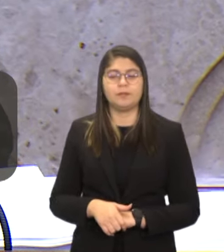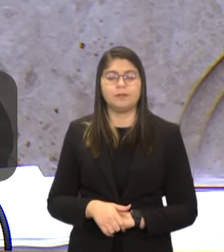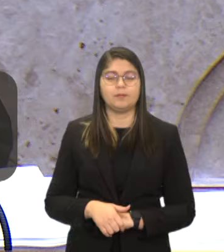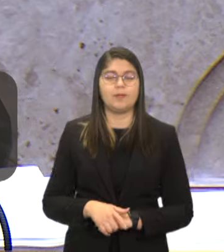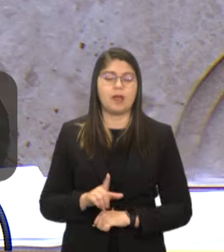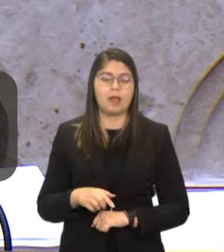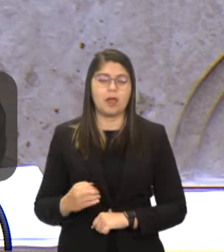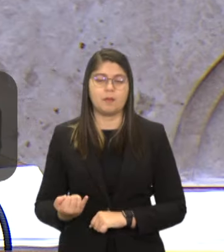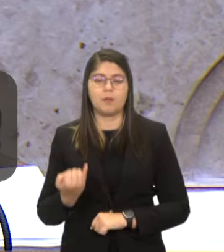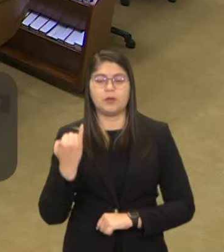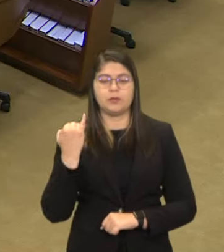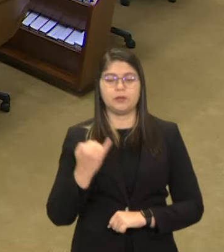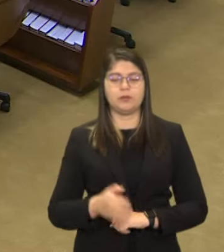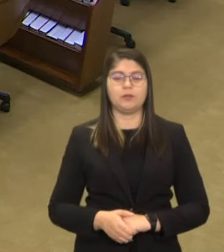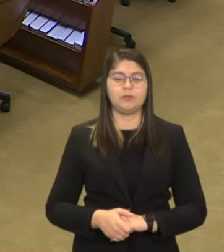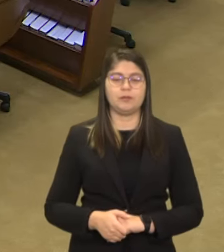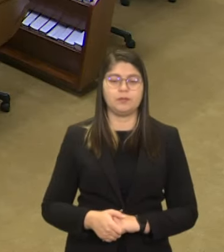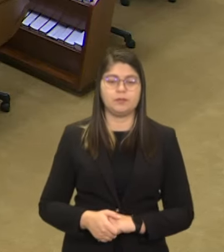importante.